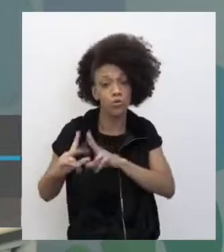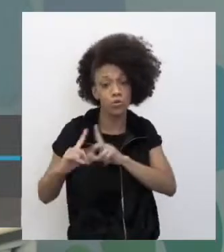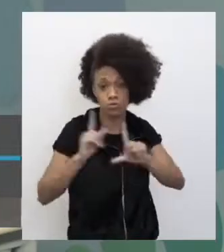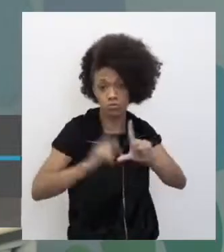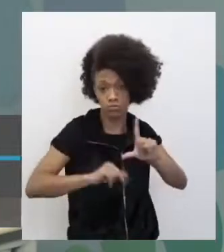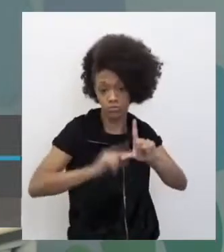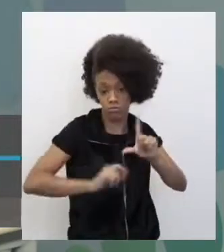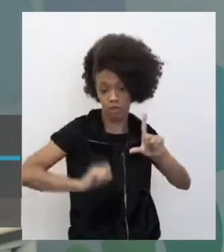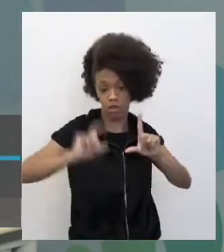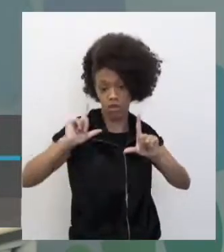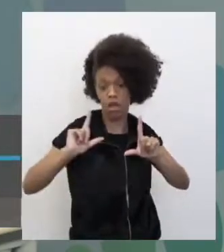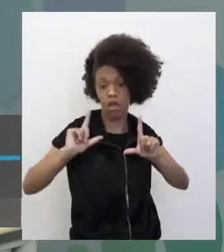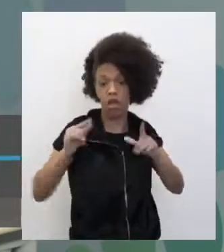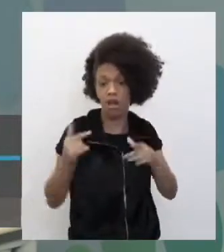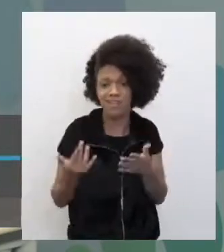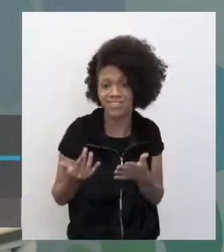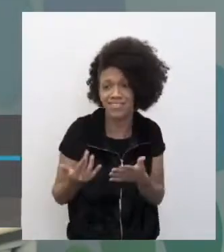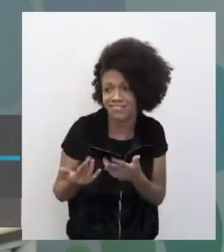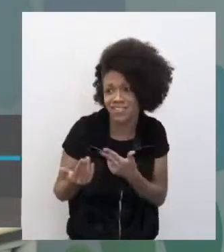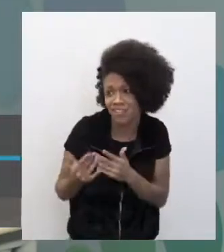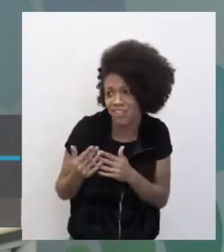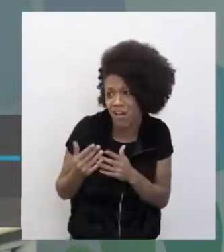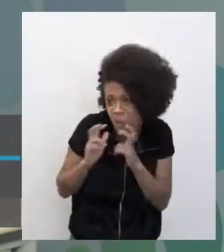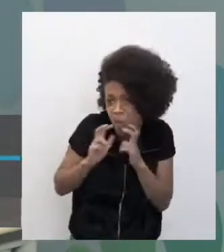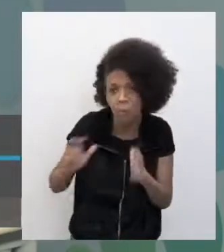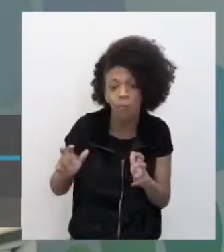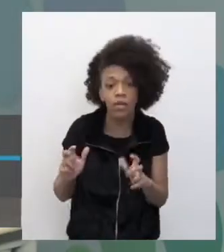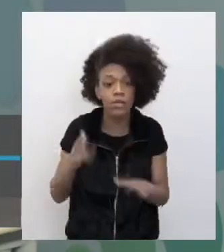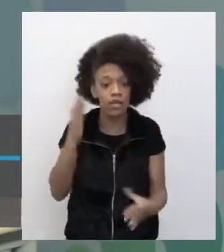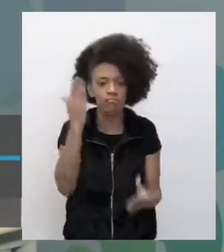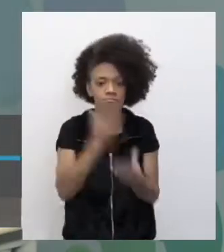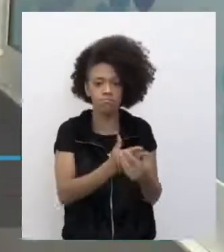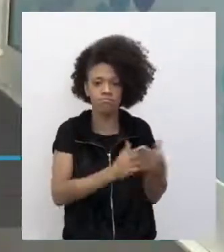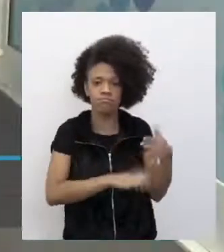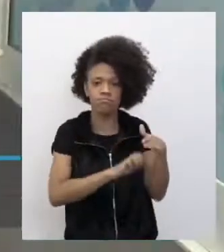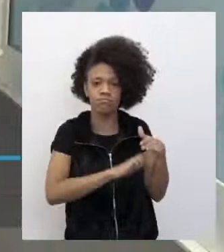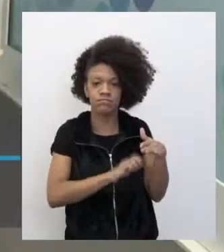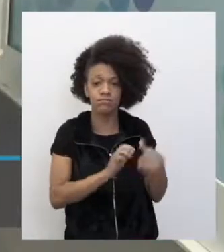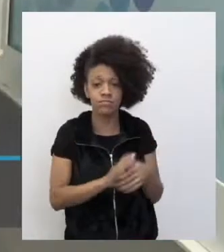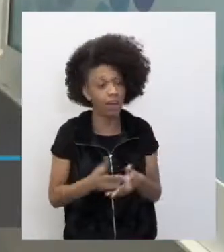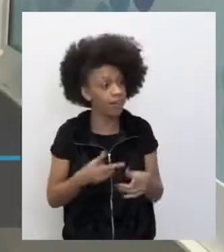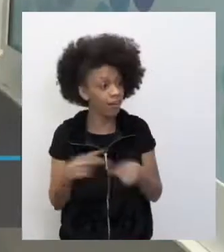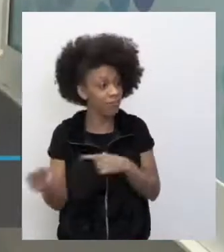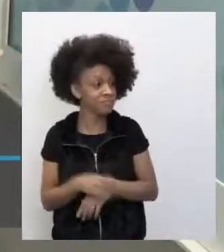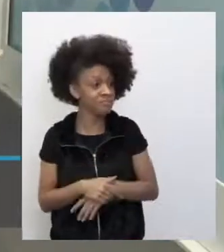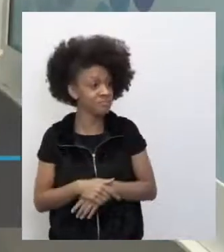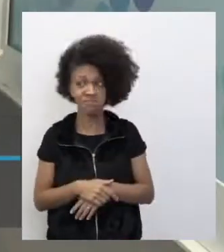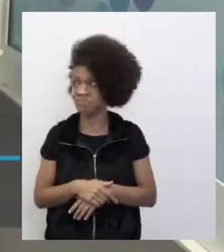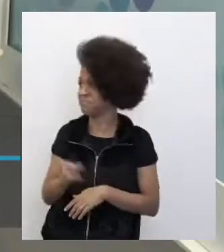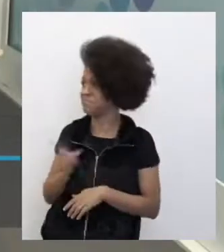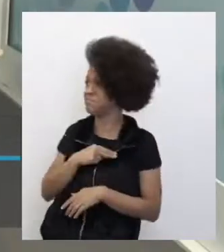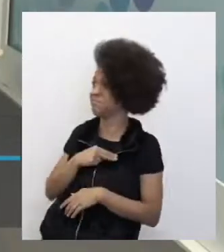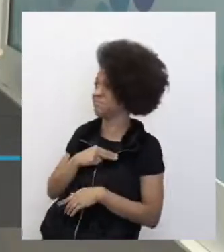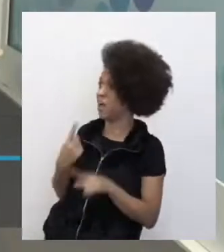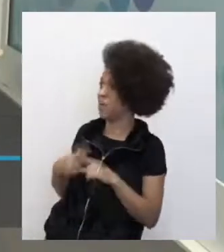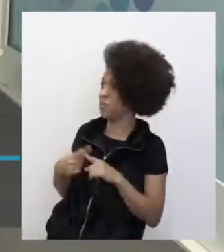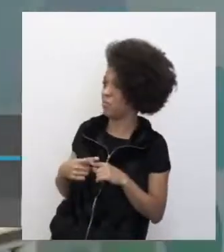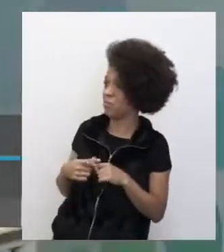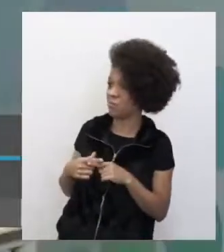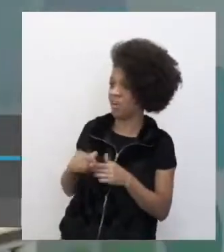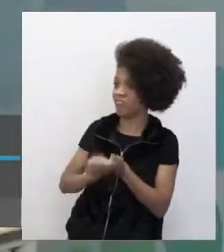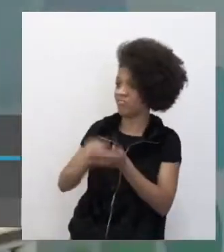para ela, como se estivessem gritando. Então ela processou a empresa. Ai, gente. E ela ganhou. Não. Ah, é? Sim. Porque ela achou